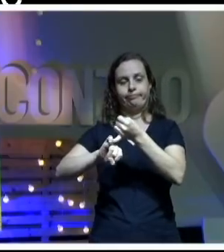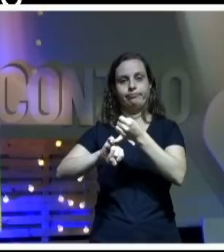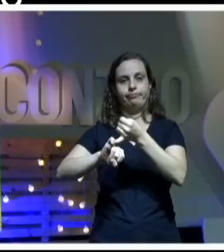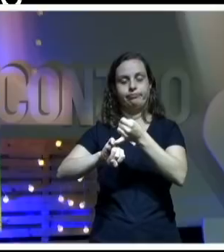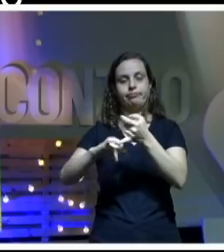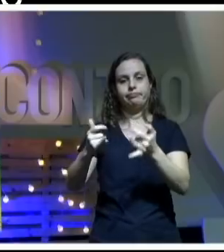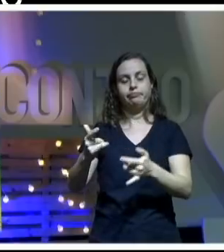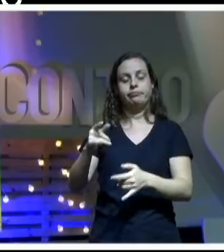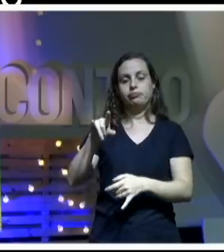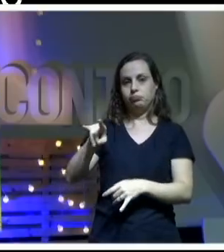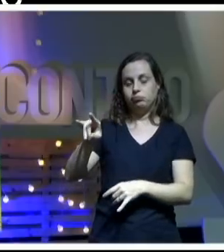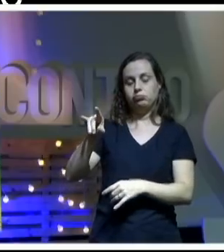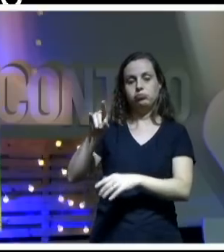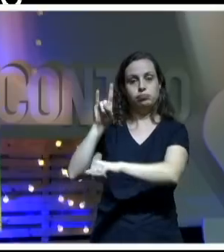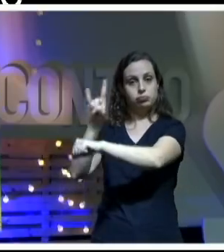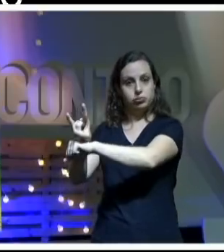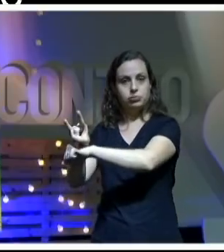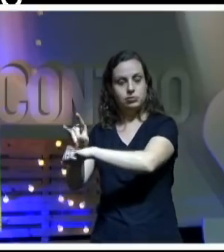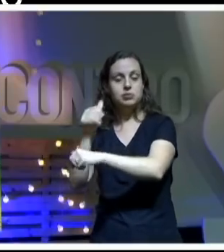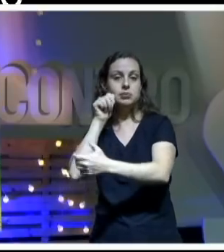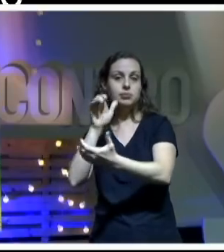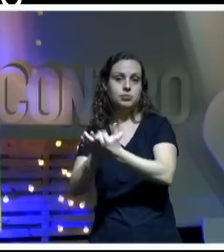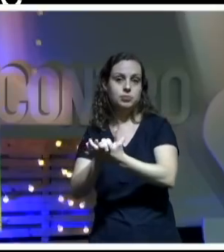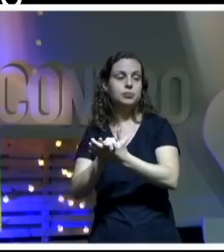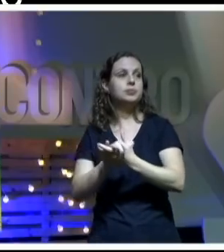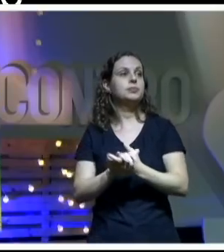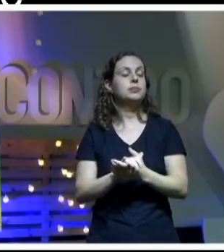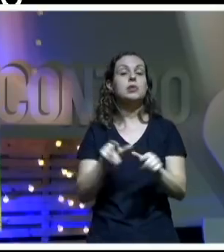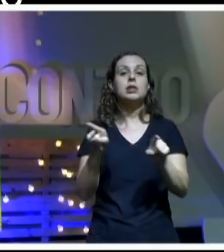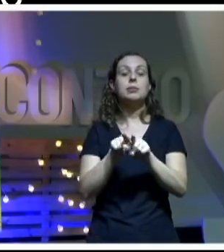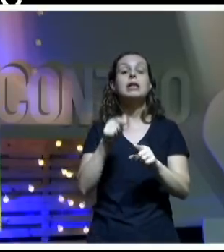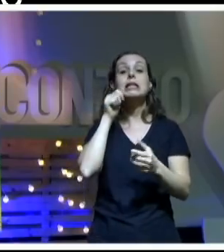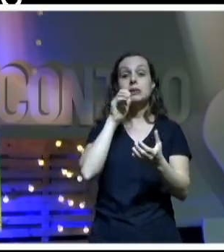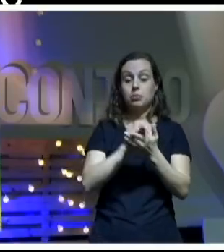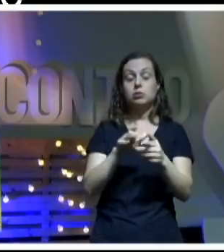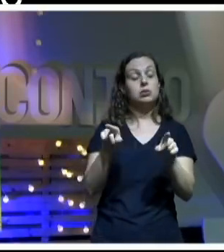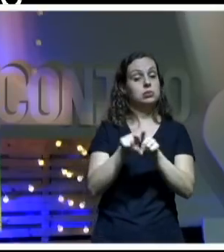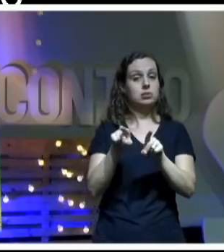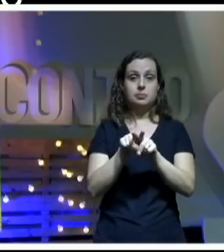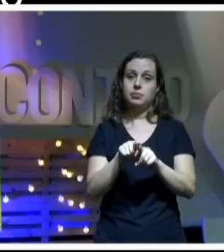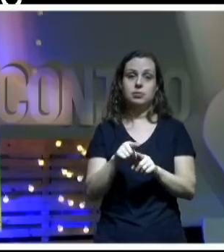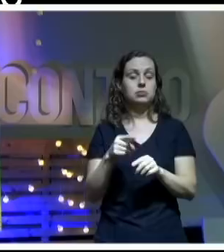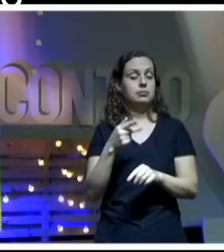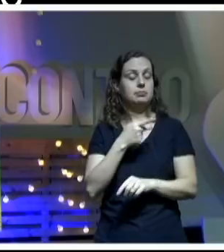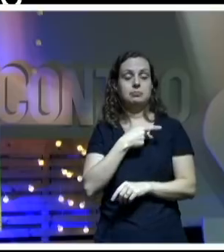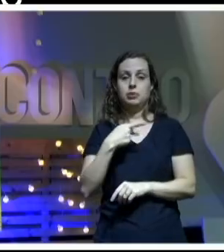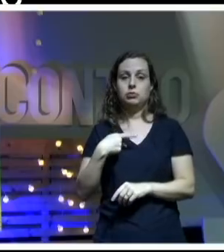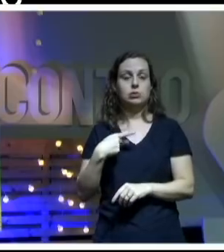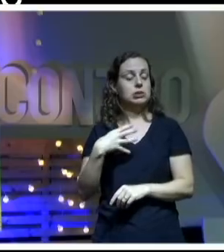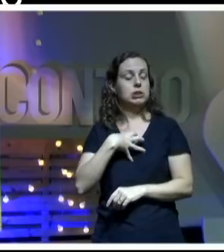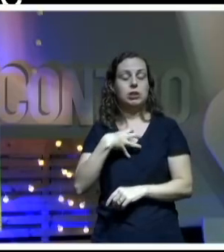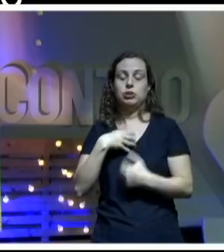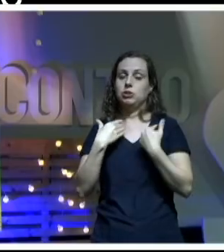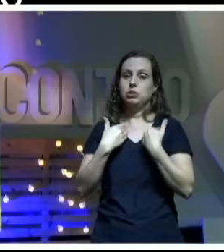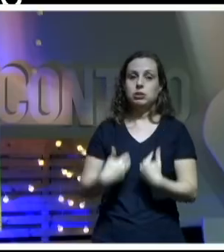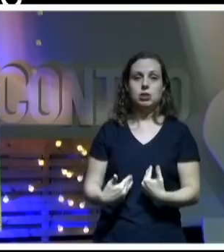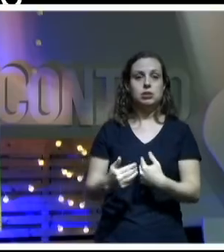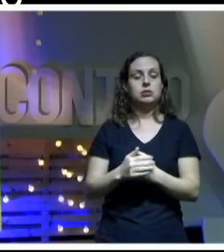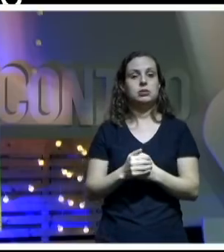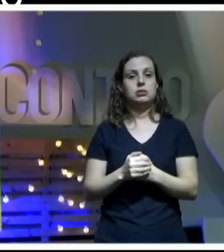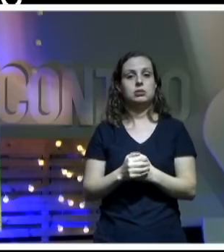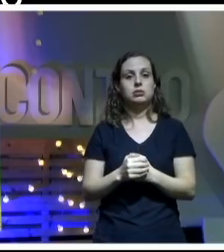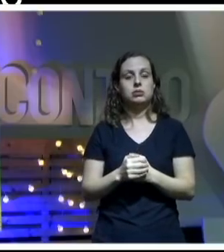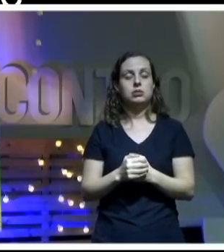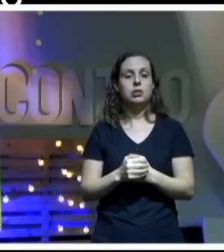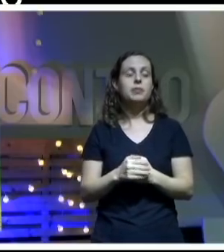dados o fluence 85% das esposas de pastores se sentem sobrecarregados com a posição delas era fossem as outras 15 por cento é mentira